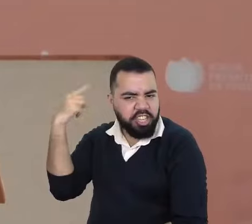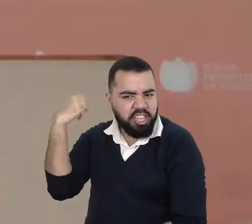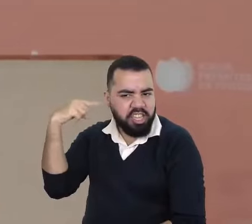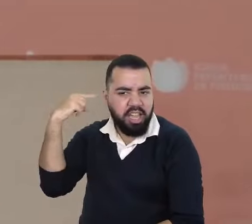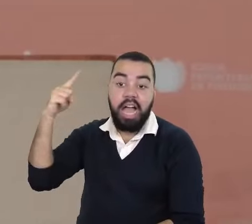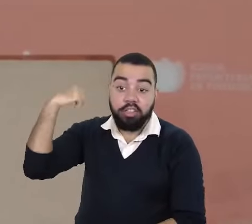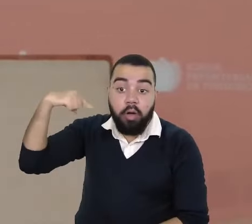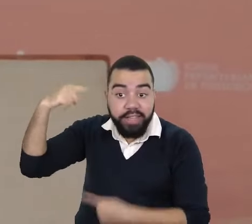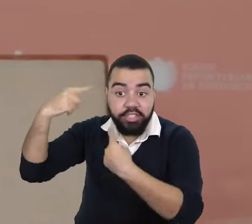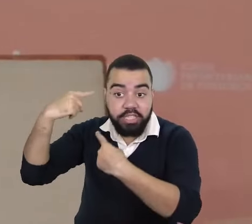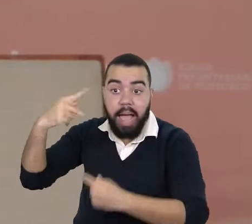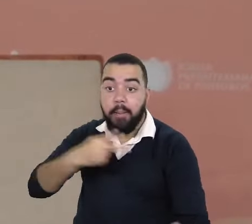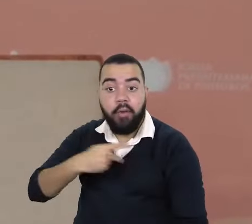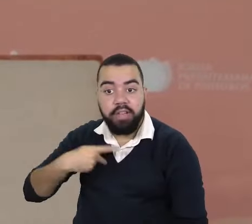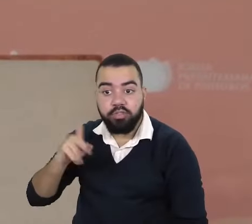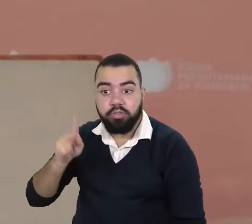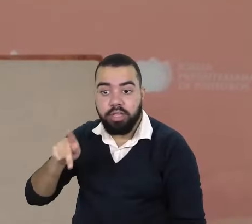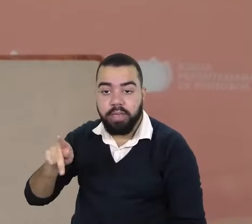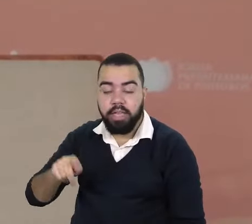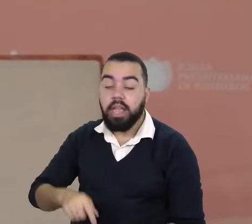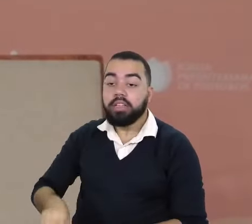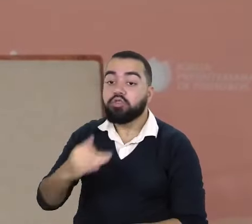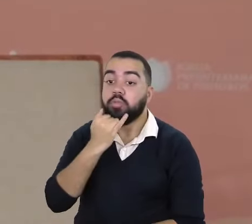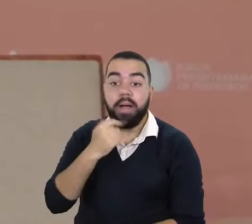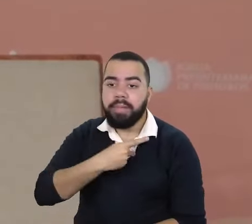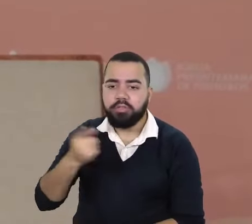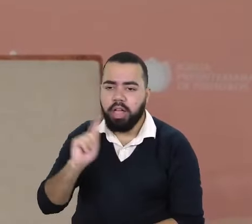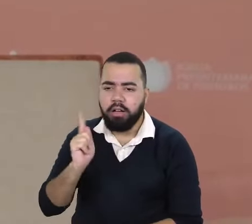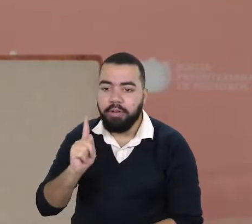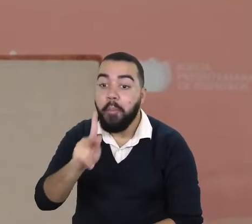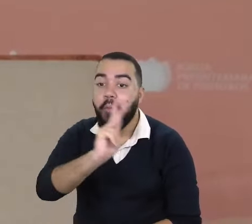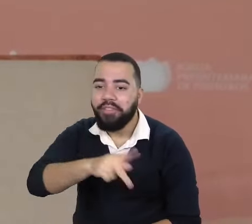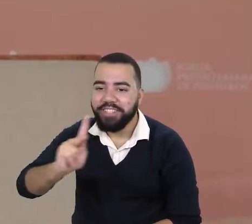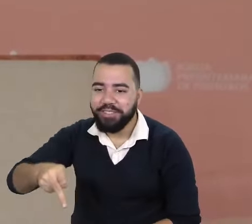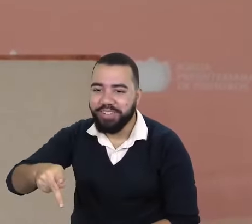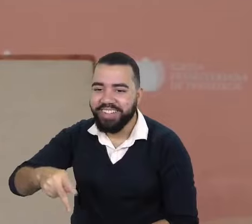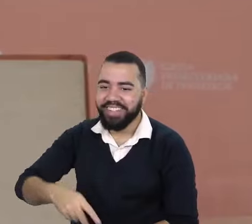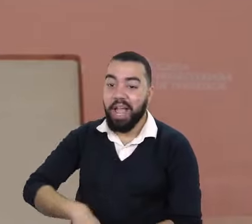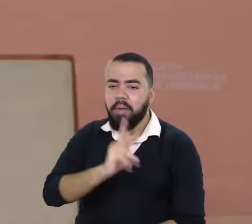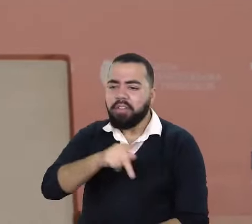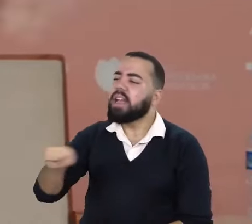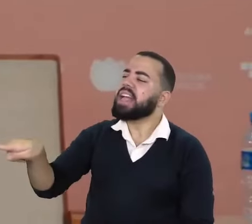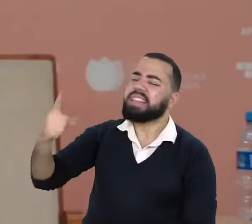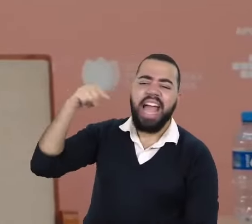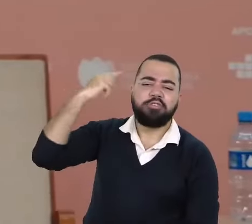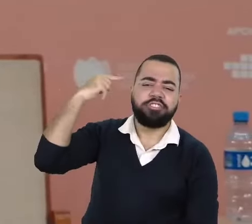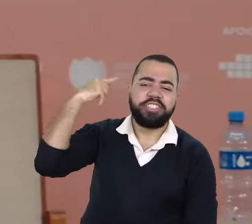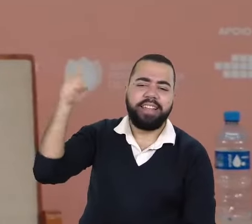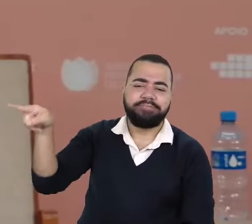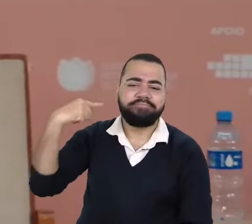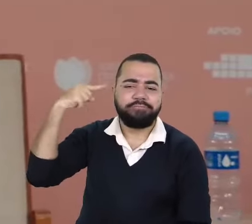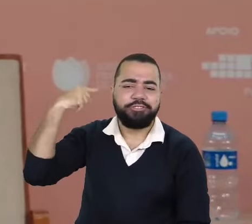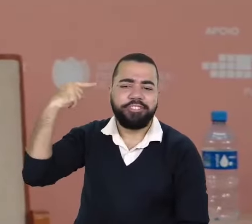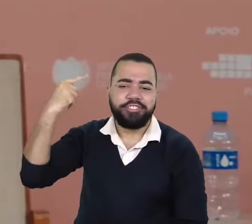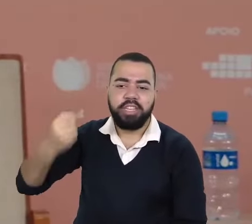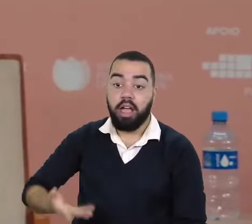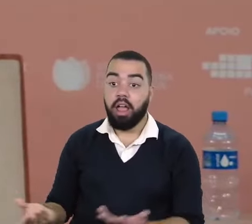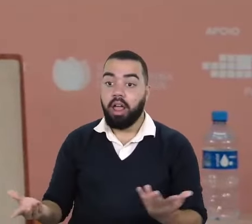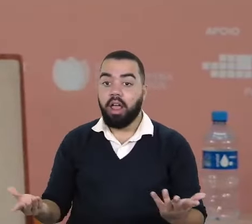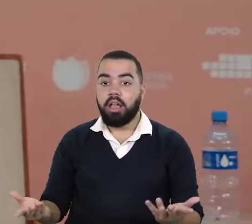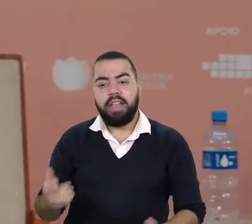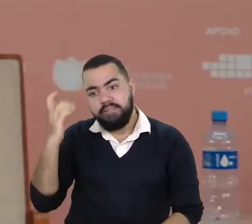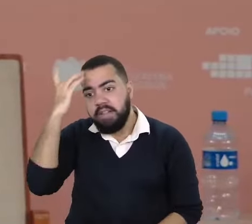O que mais me chamava era a doidinha. Até os professores me chamavam de doidinha, você acredita? Era assim. Que aluna? A doidinha, tá ali, tá doidinha. Era assim.